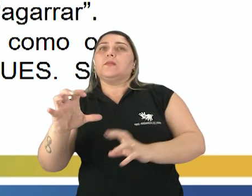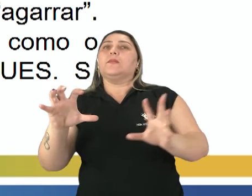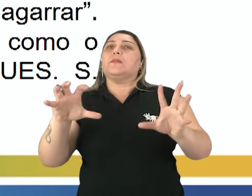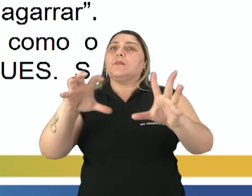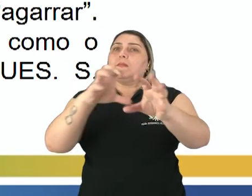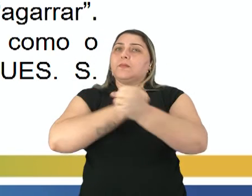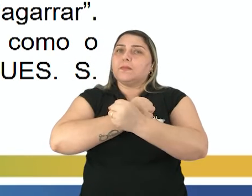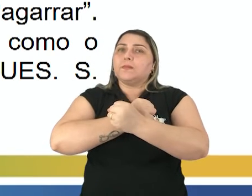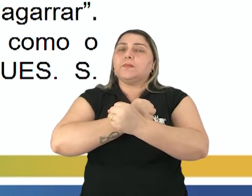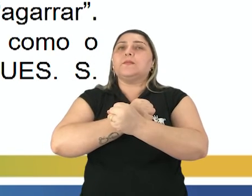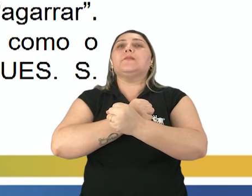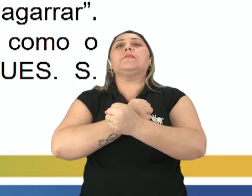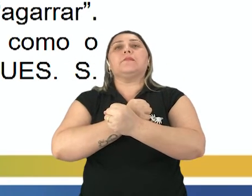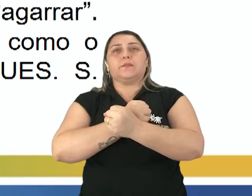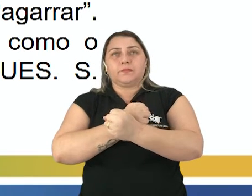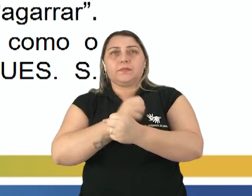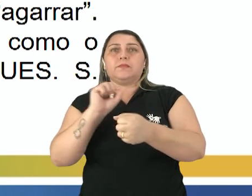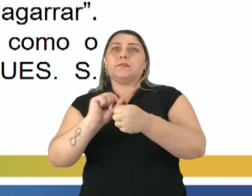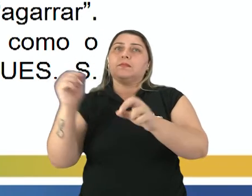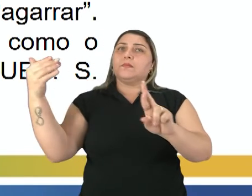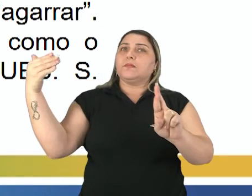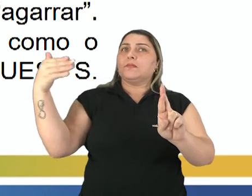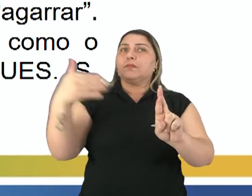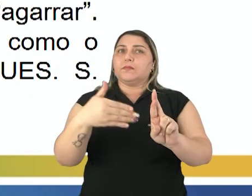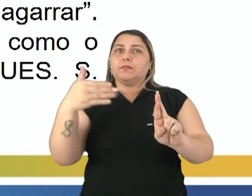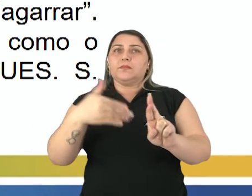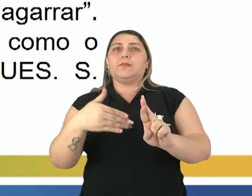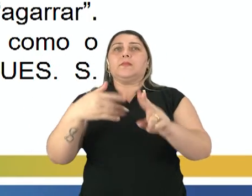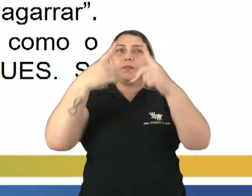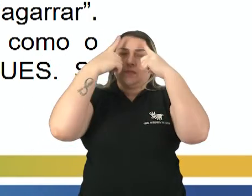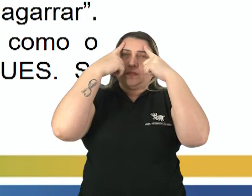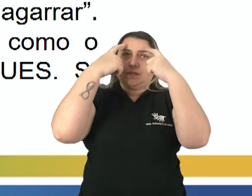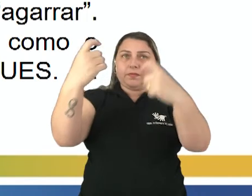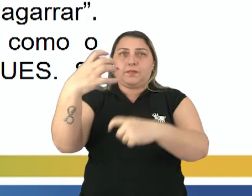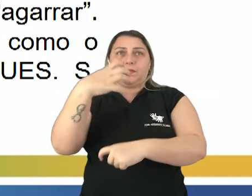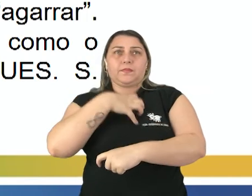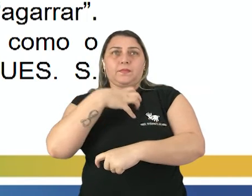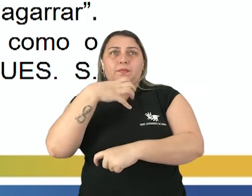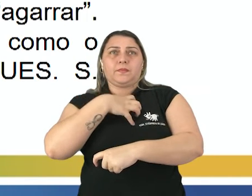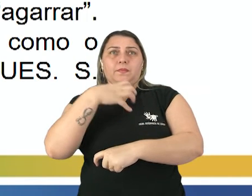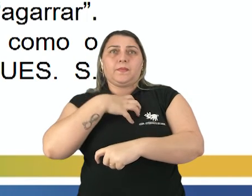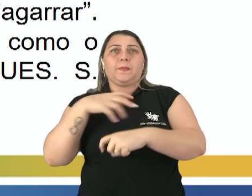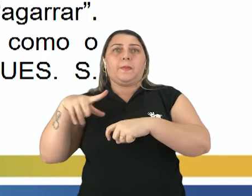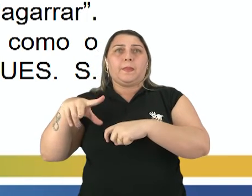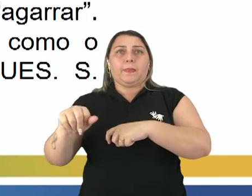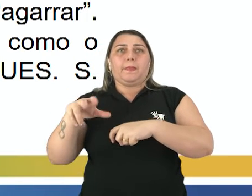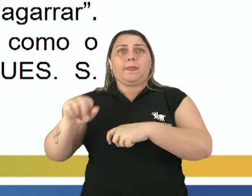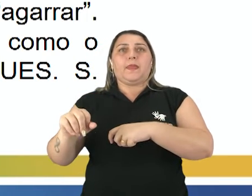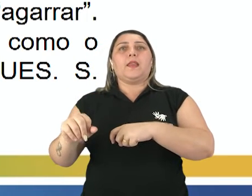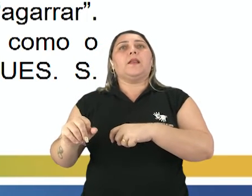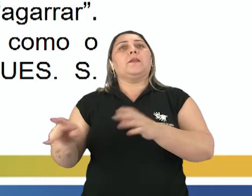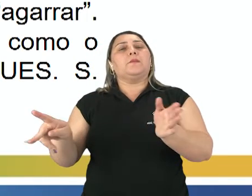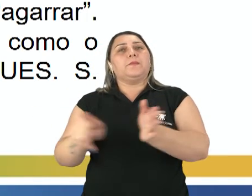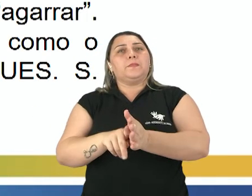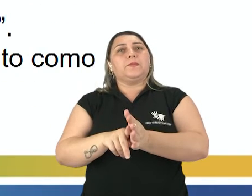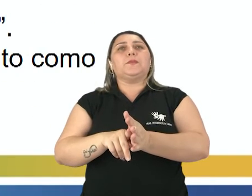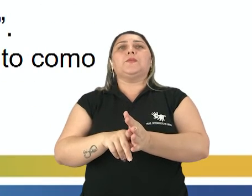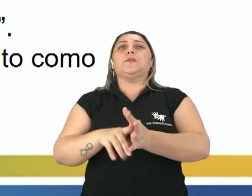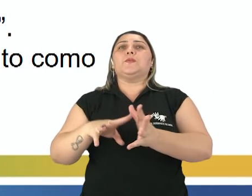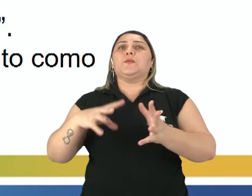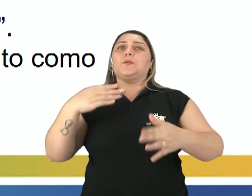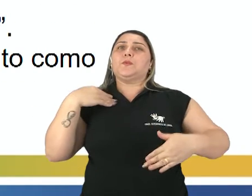fizesse referência do modo violento como os vírus se apossam do organismo